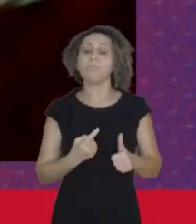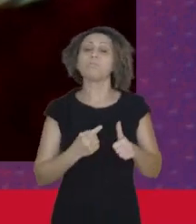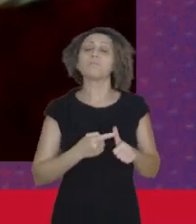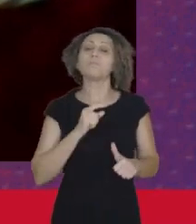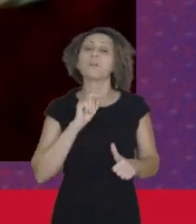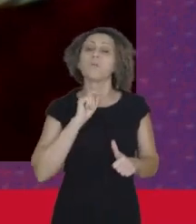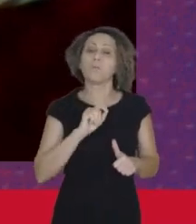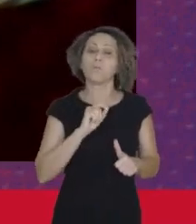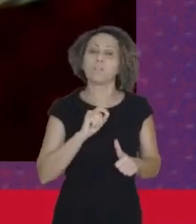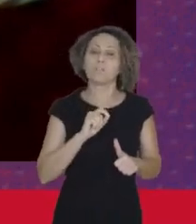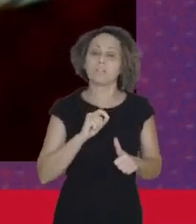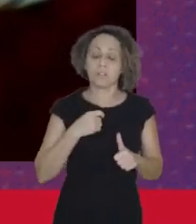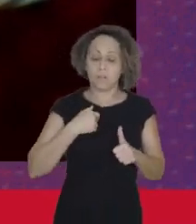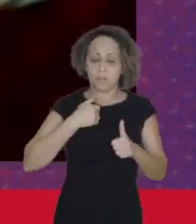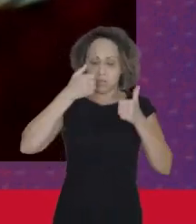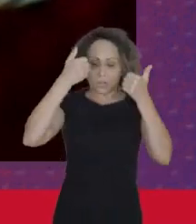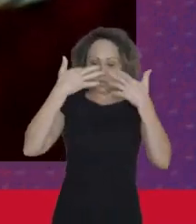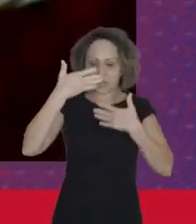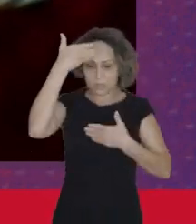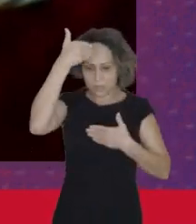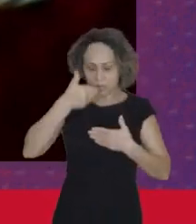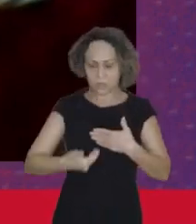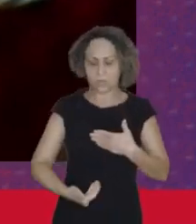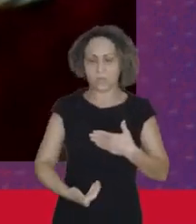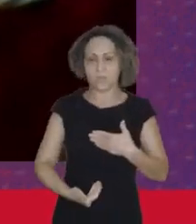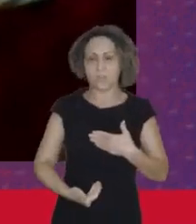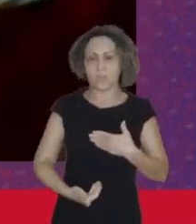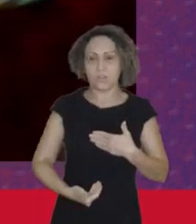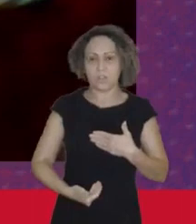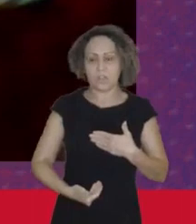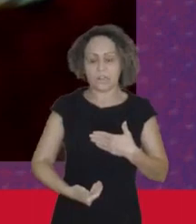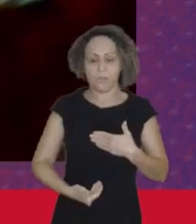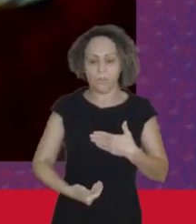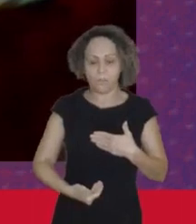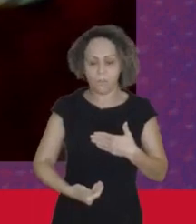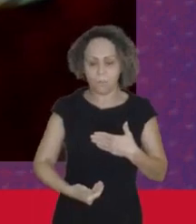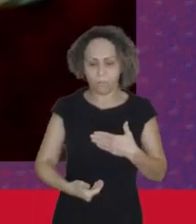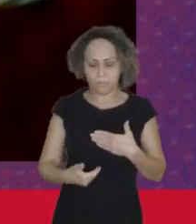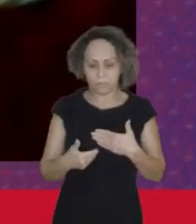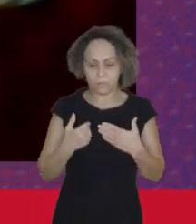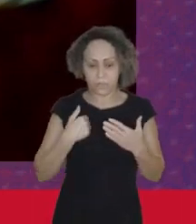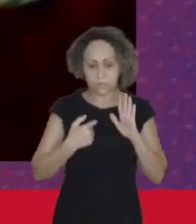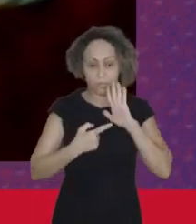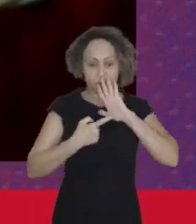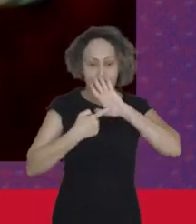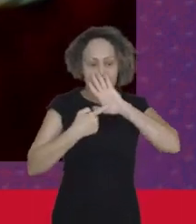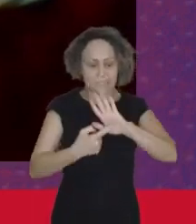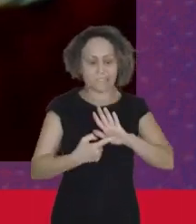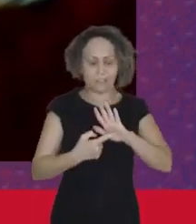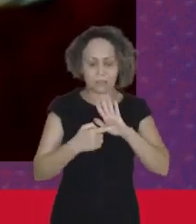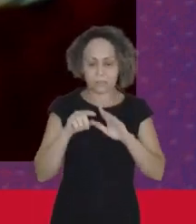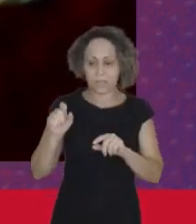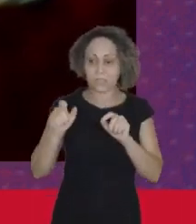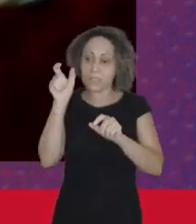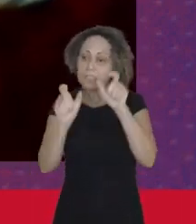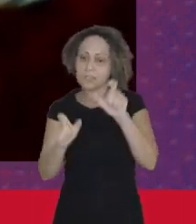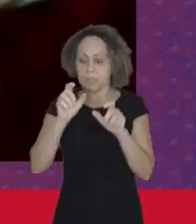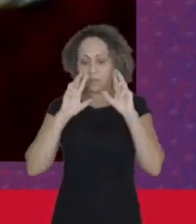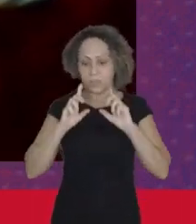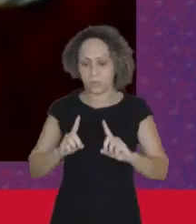me audiodescrever para poder permitir que as pessoas com deficiência